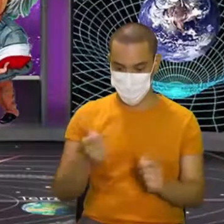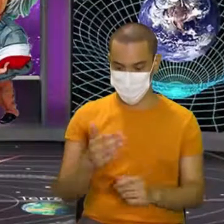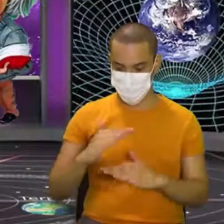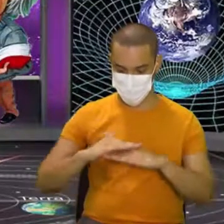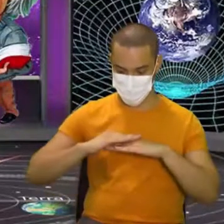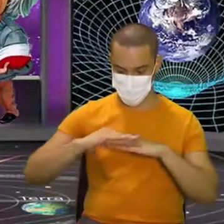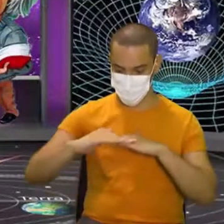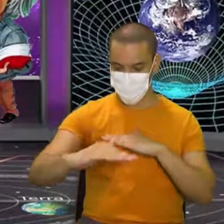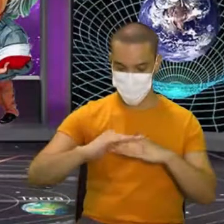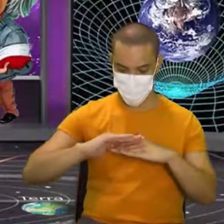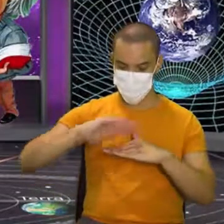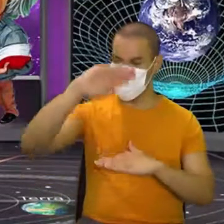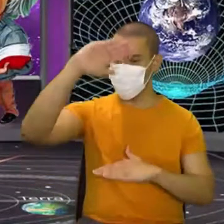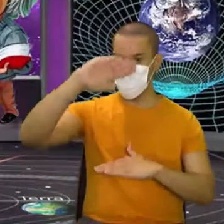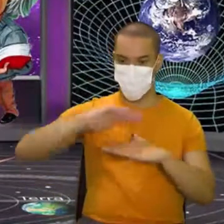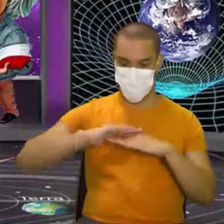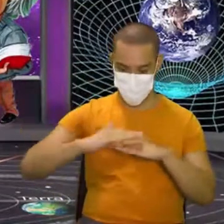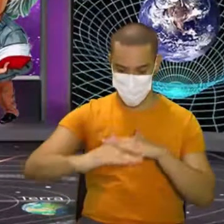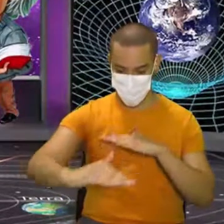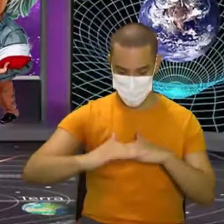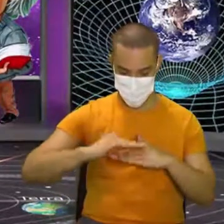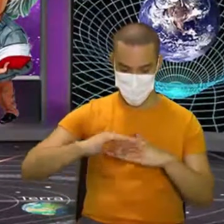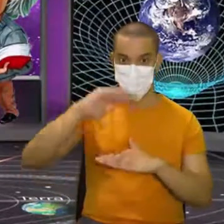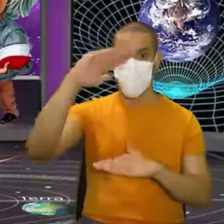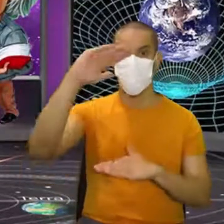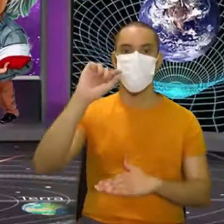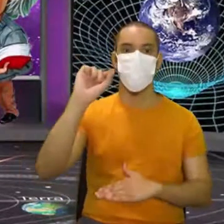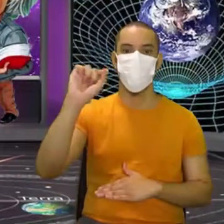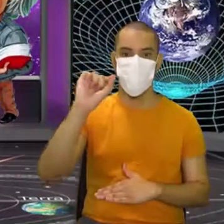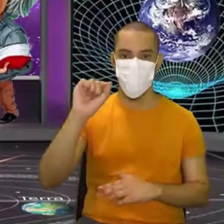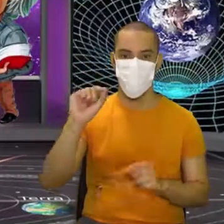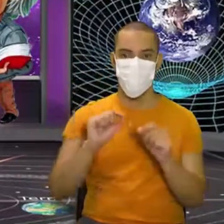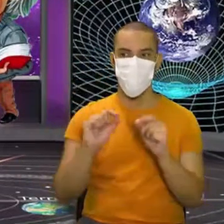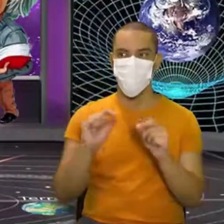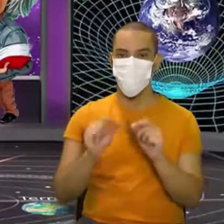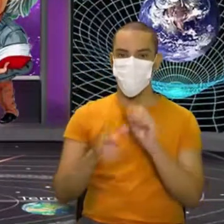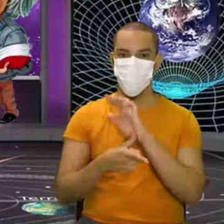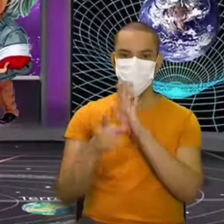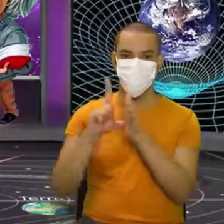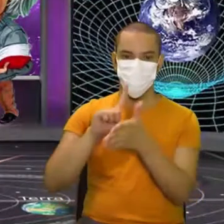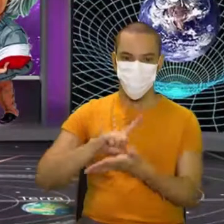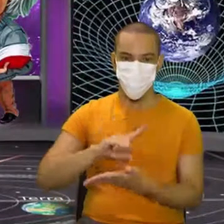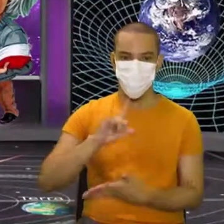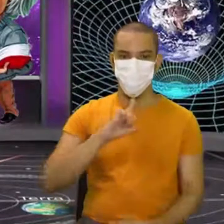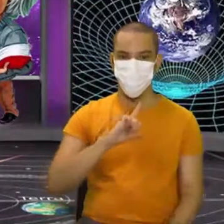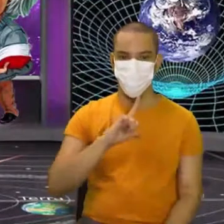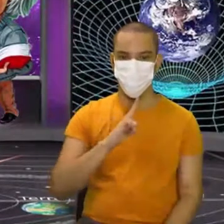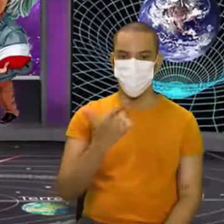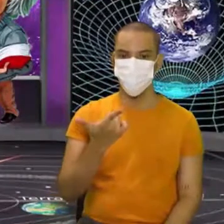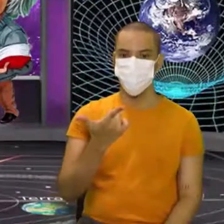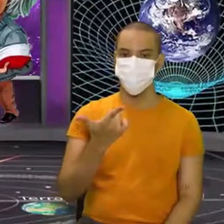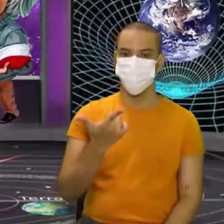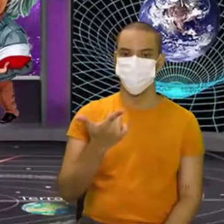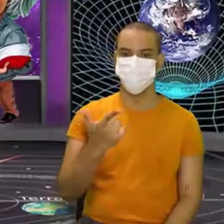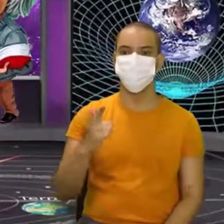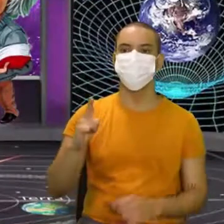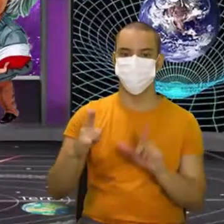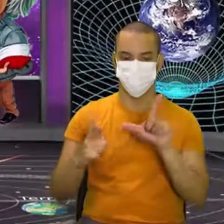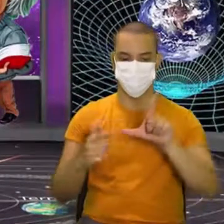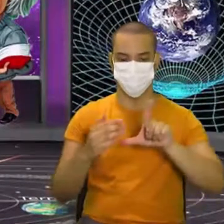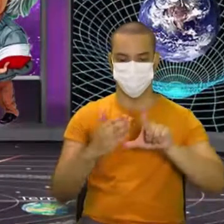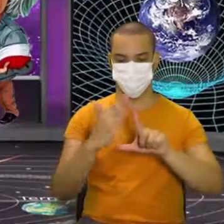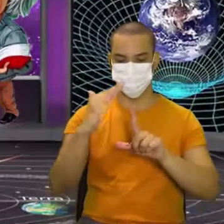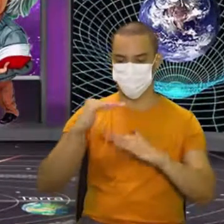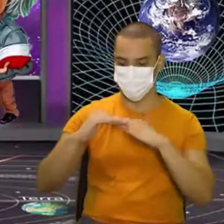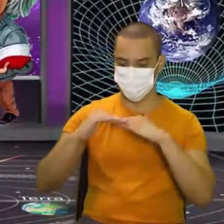direção uma Quando eu der compor vai ter uma na direção horizontal e uma na